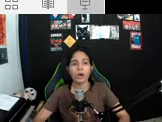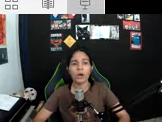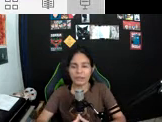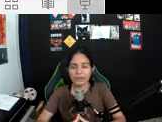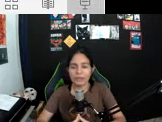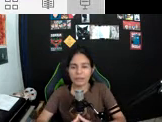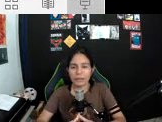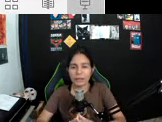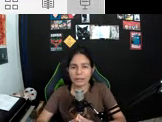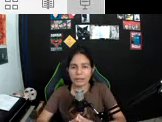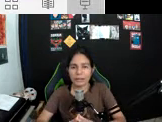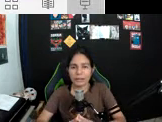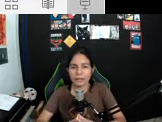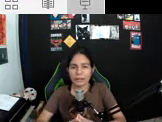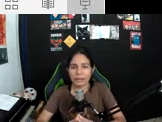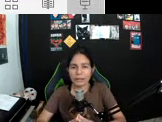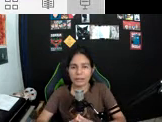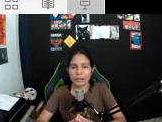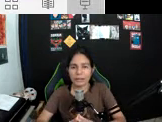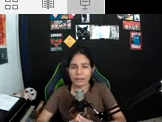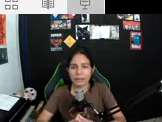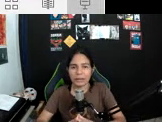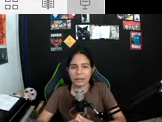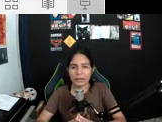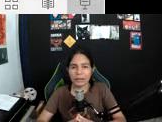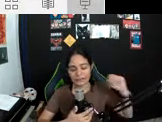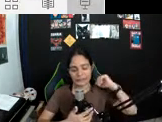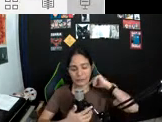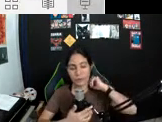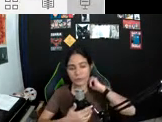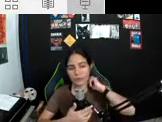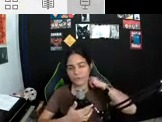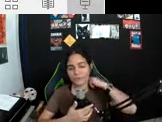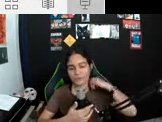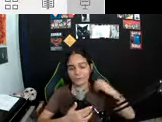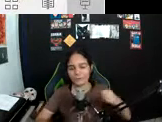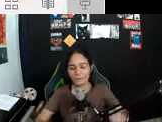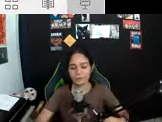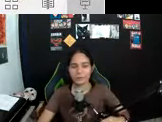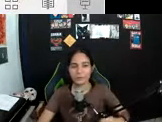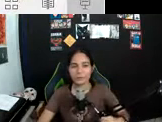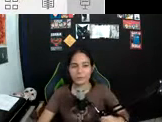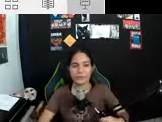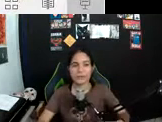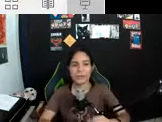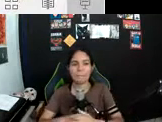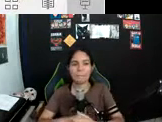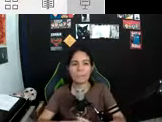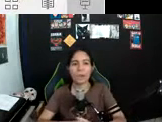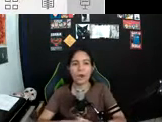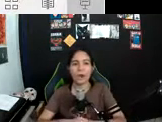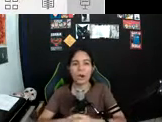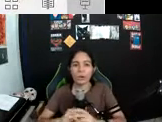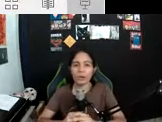E aí, gente, essa aula 6, ela finaliza com esta frase que eu deixo para vocês,